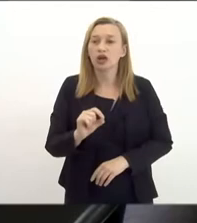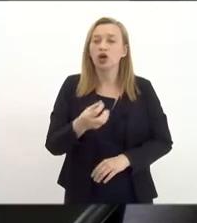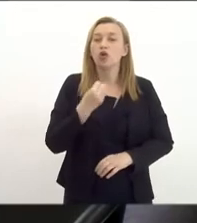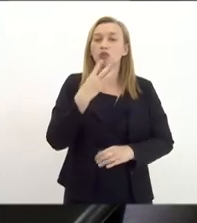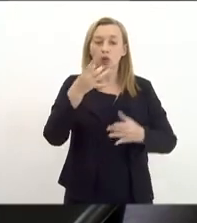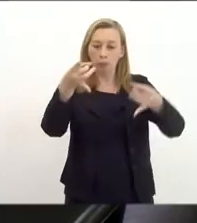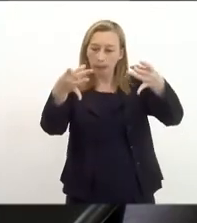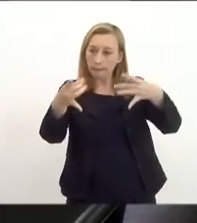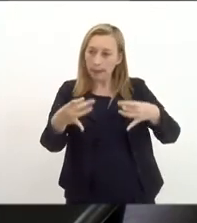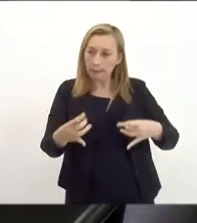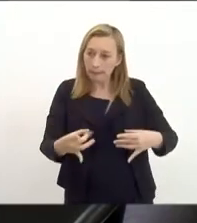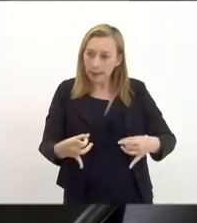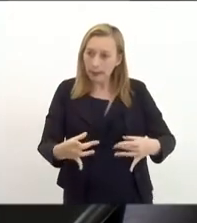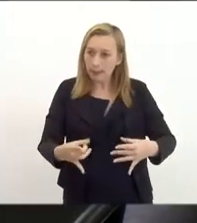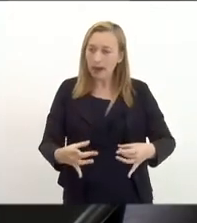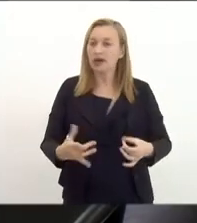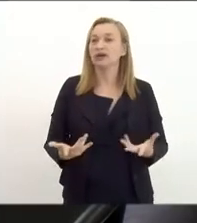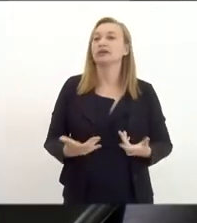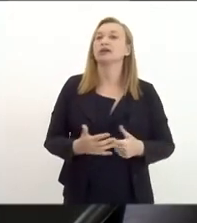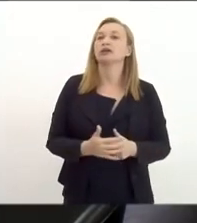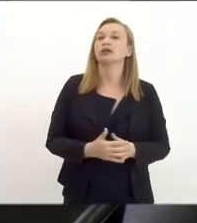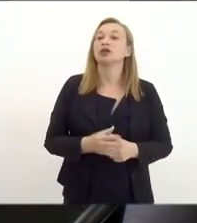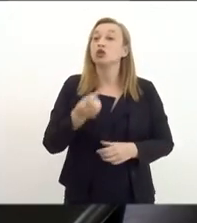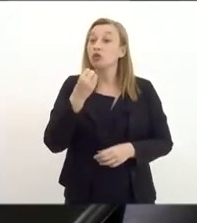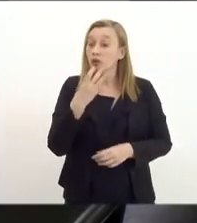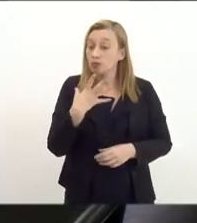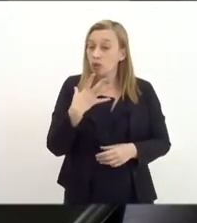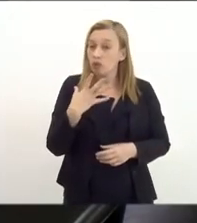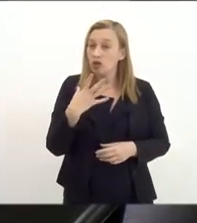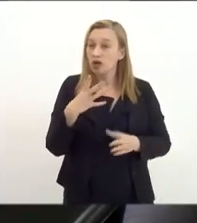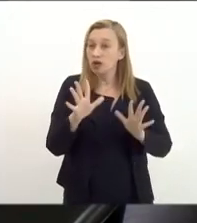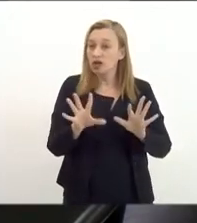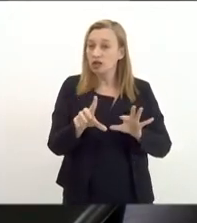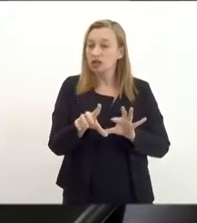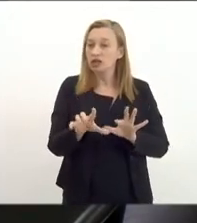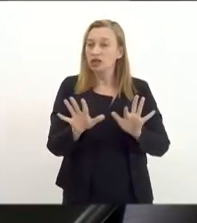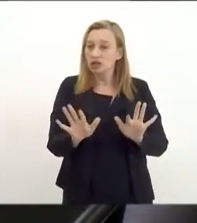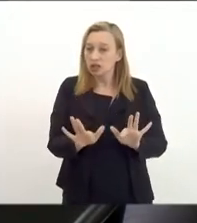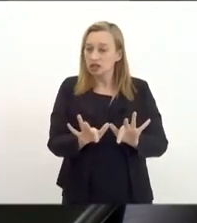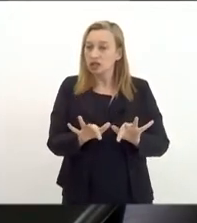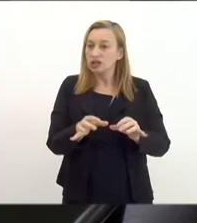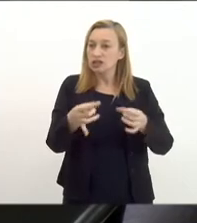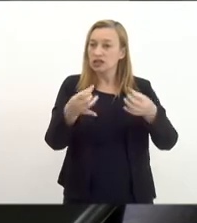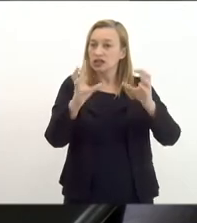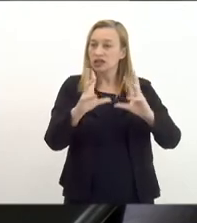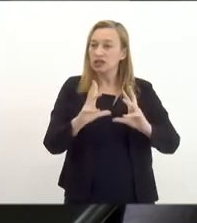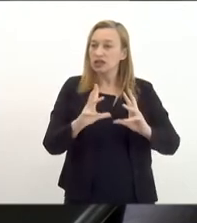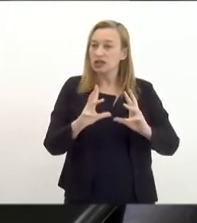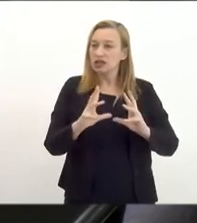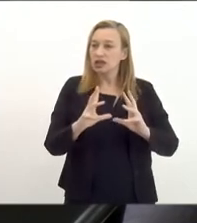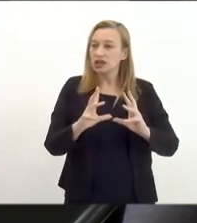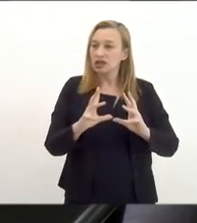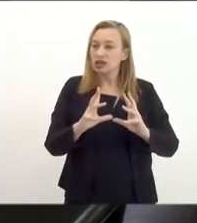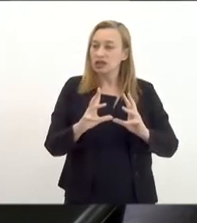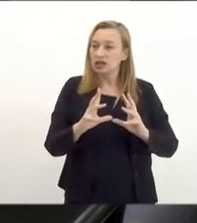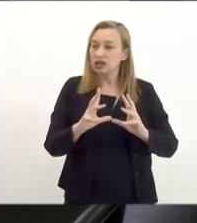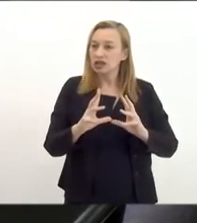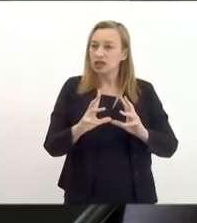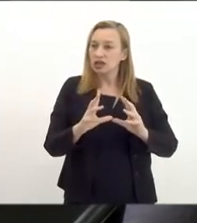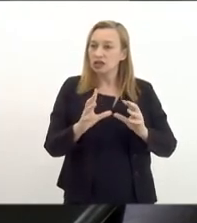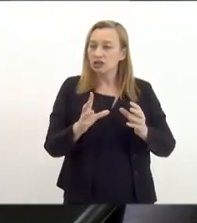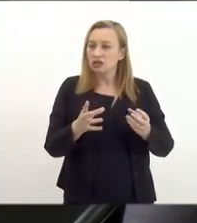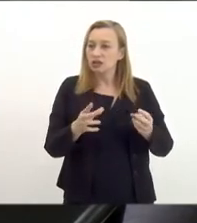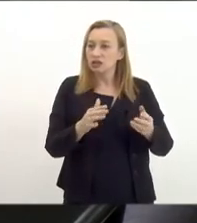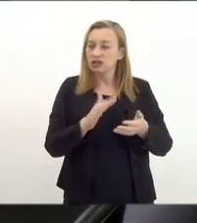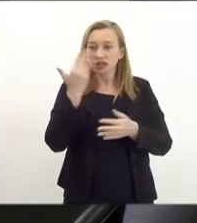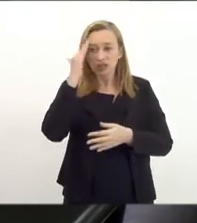bom detalhamento e um bom uma boa definição pelos acionistas pelos controladores de como seguir e